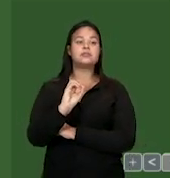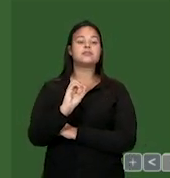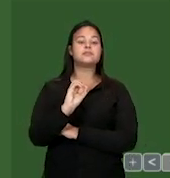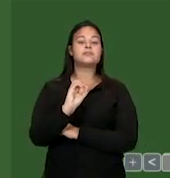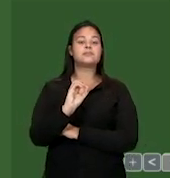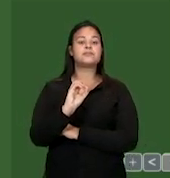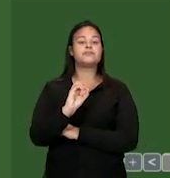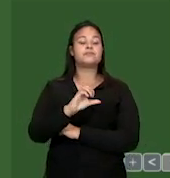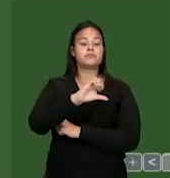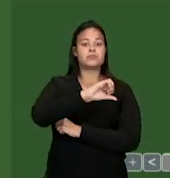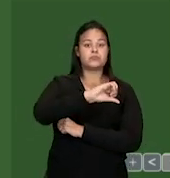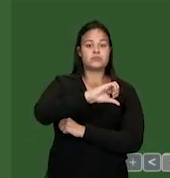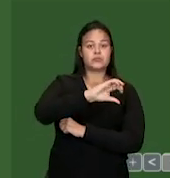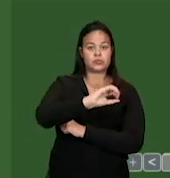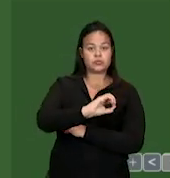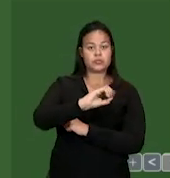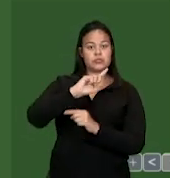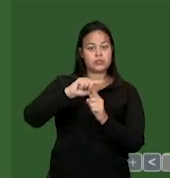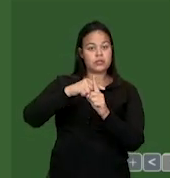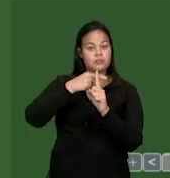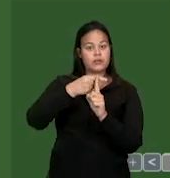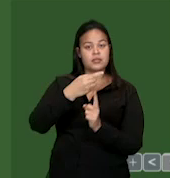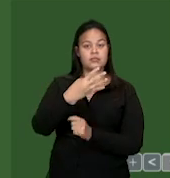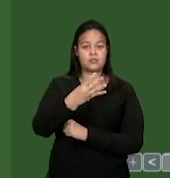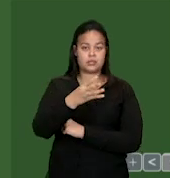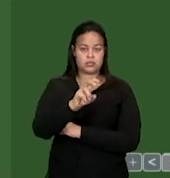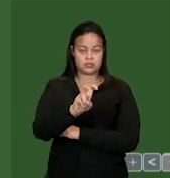90 mais 45,